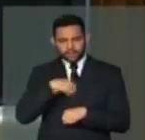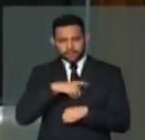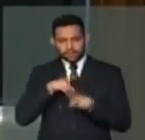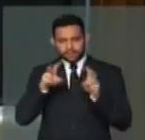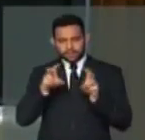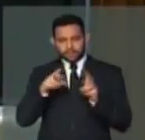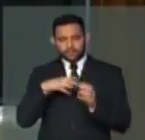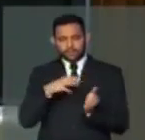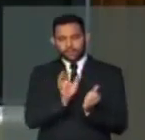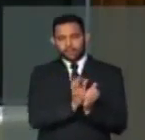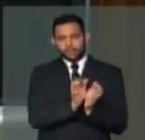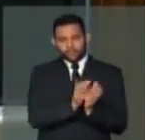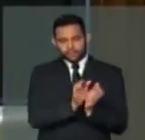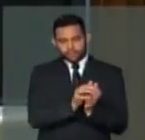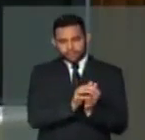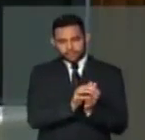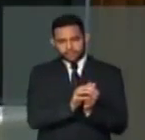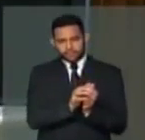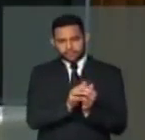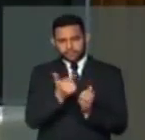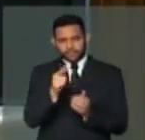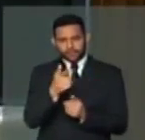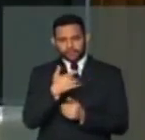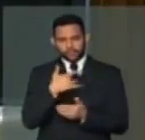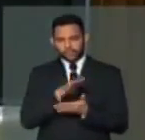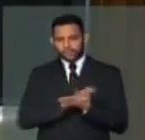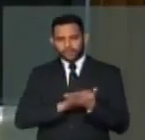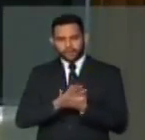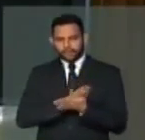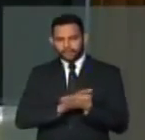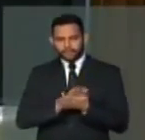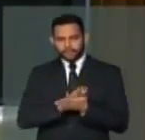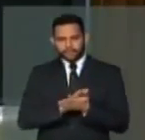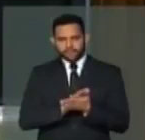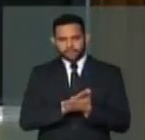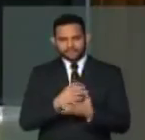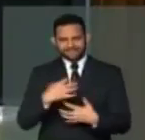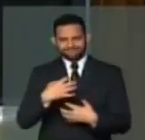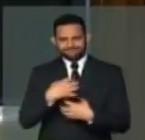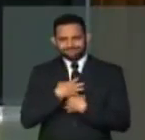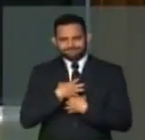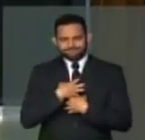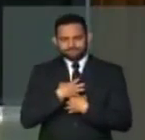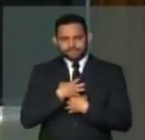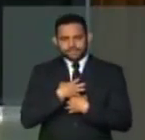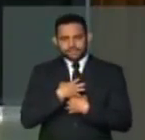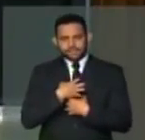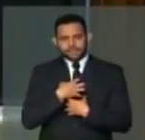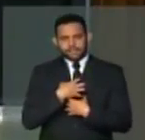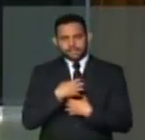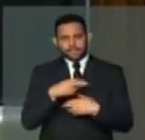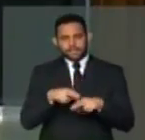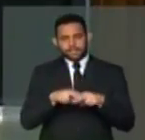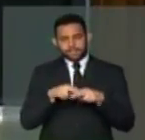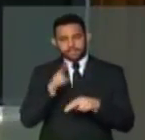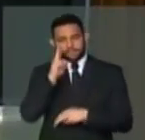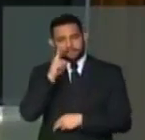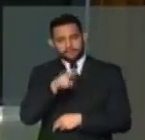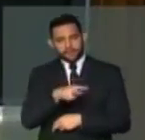foi o idoso. E não dava para suportar a gente